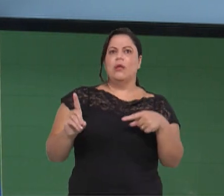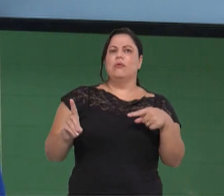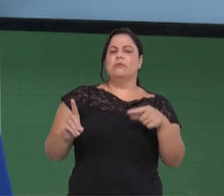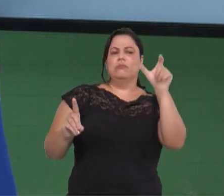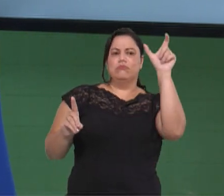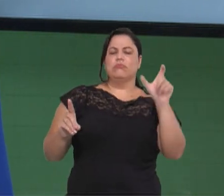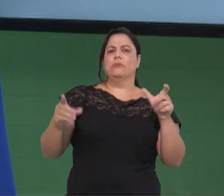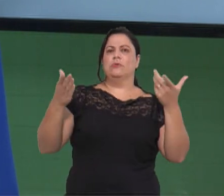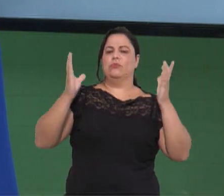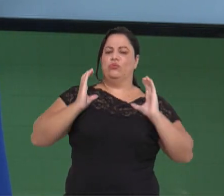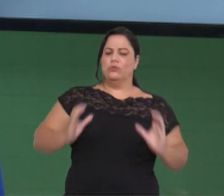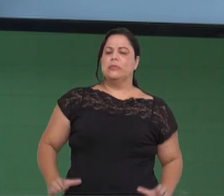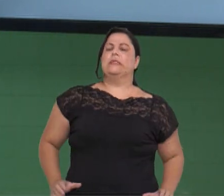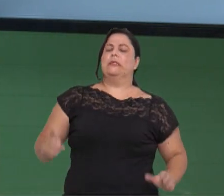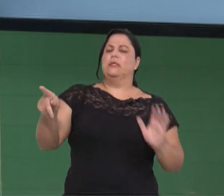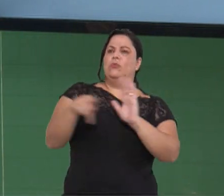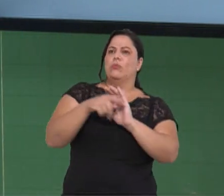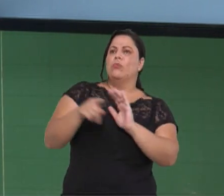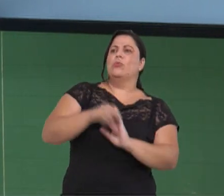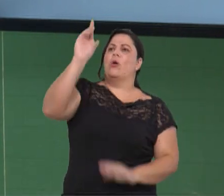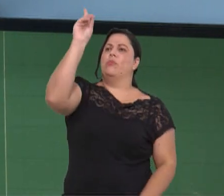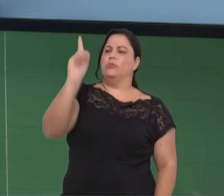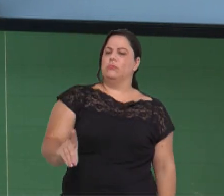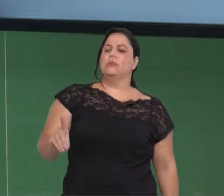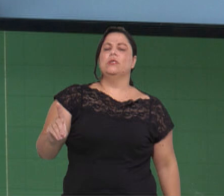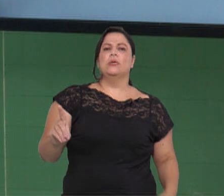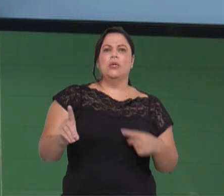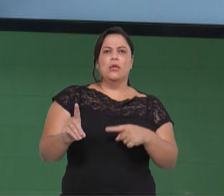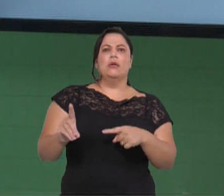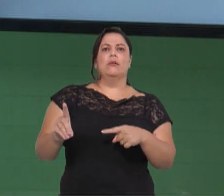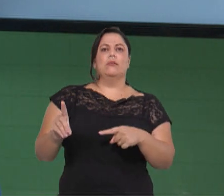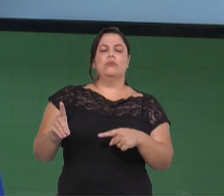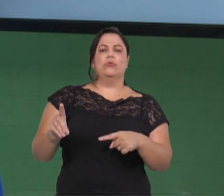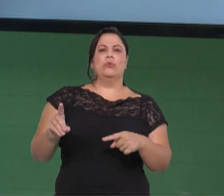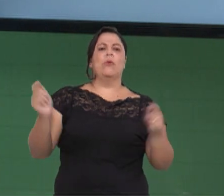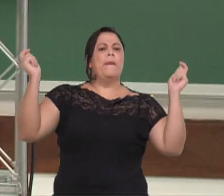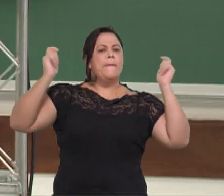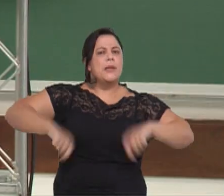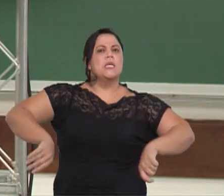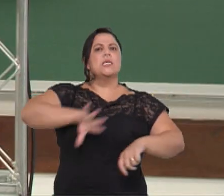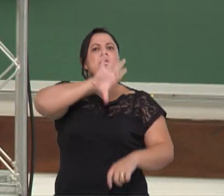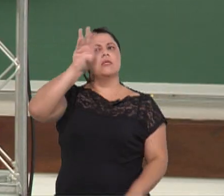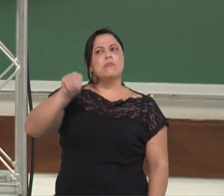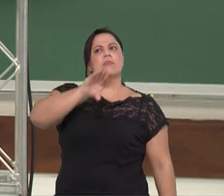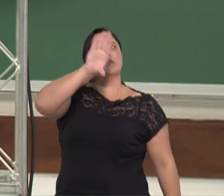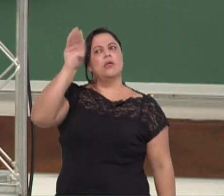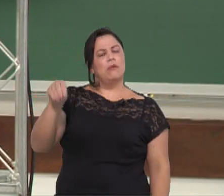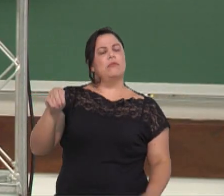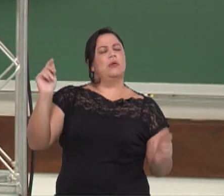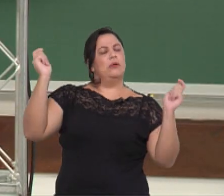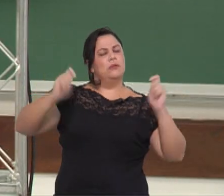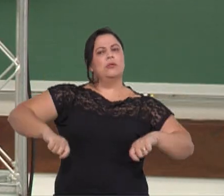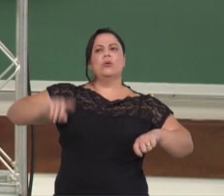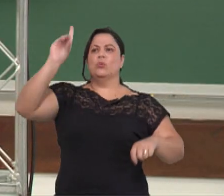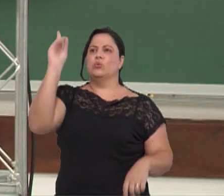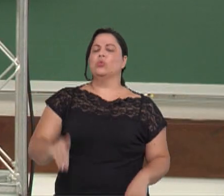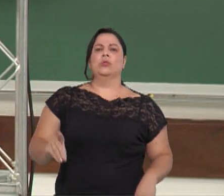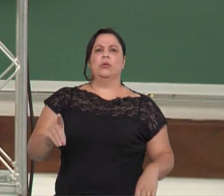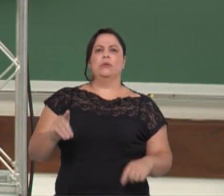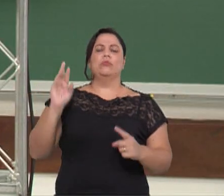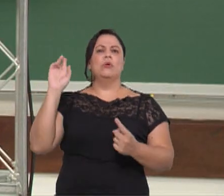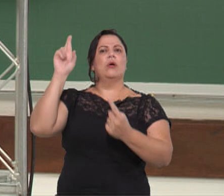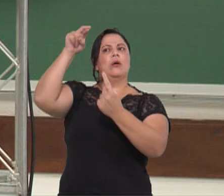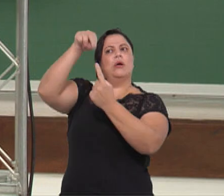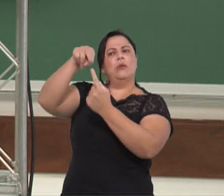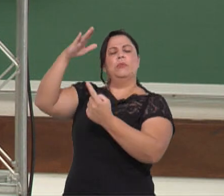de legalmente ser ouvido, legalmente você ter o direito a um representante